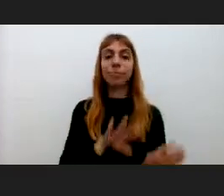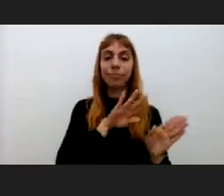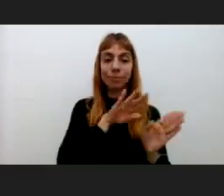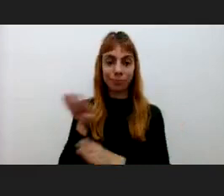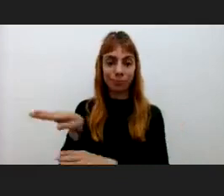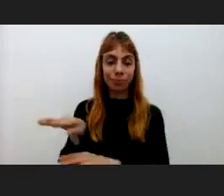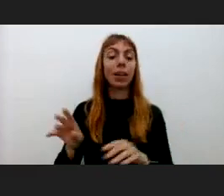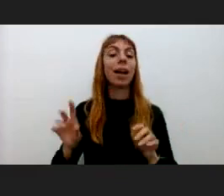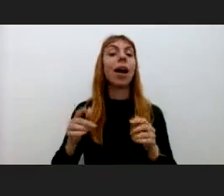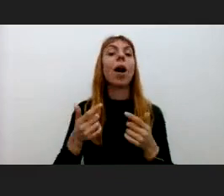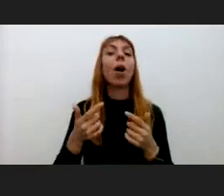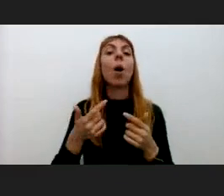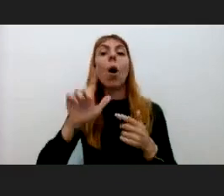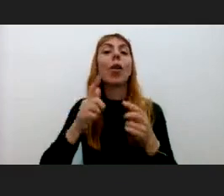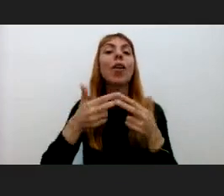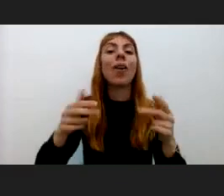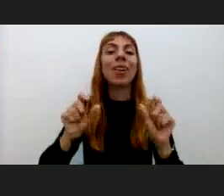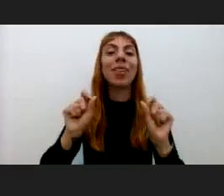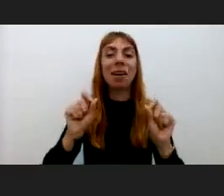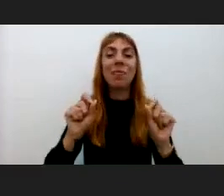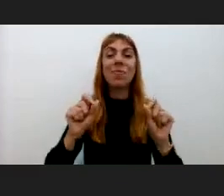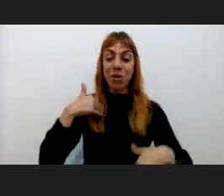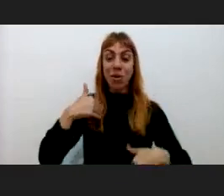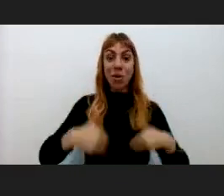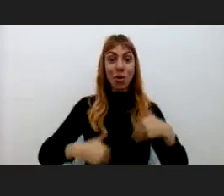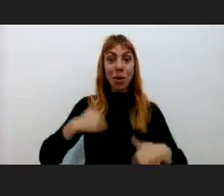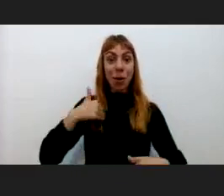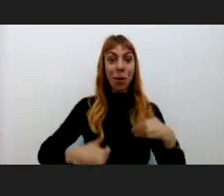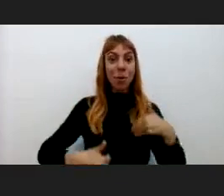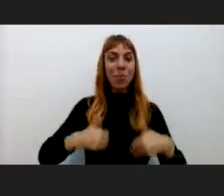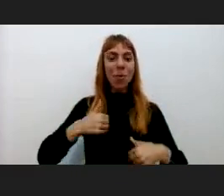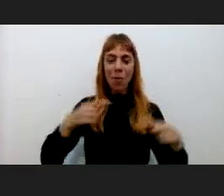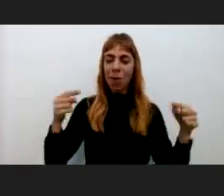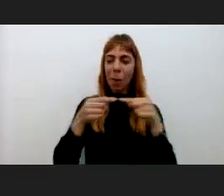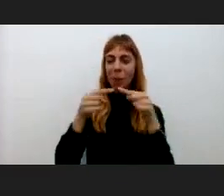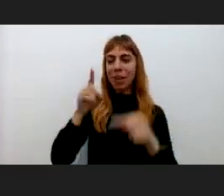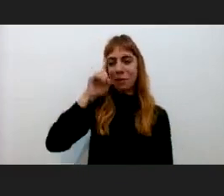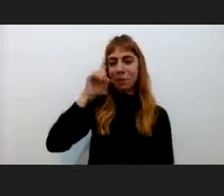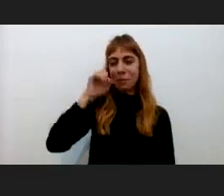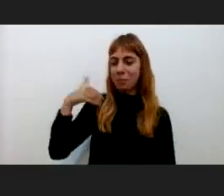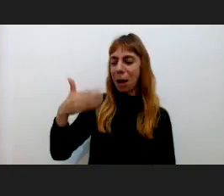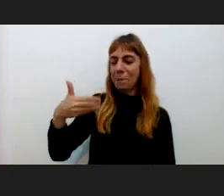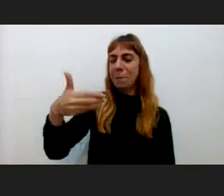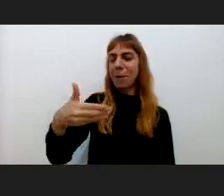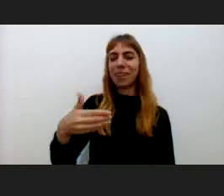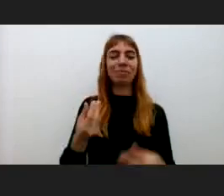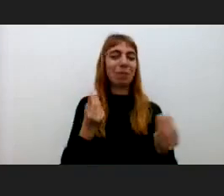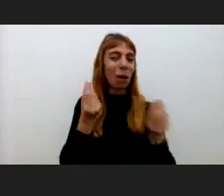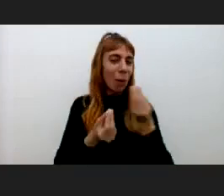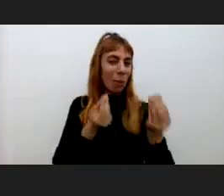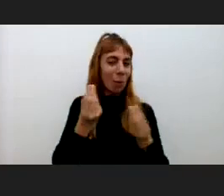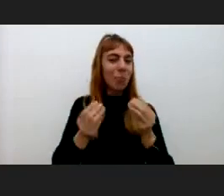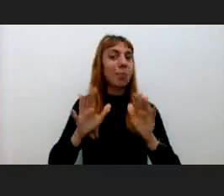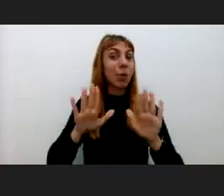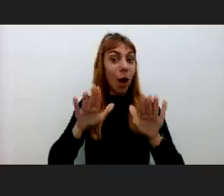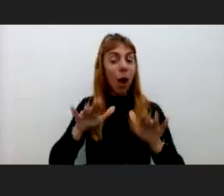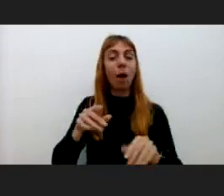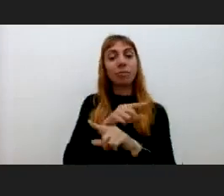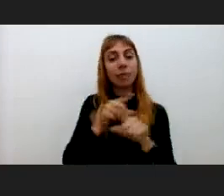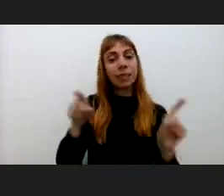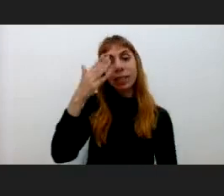né? Isso é crucial. A sociedade brasileira tem estudos que mostram